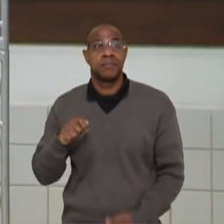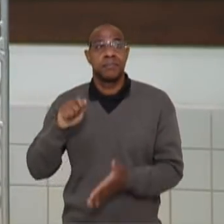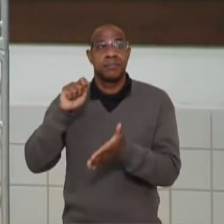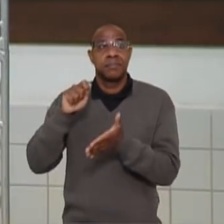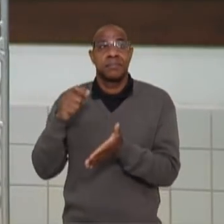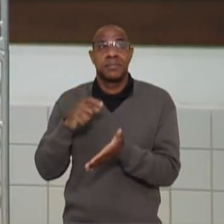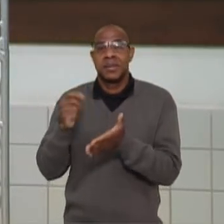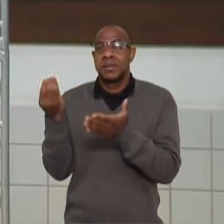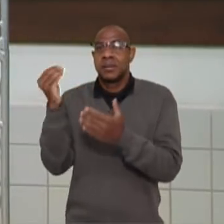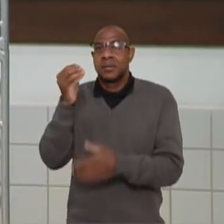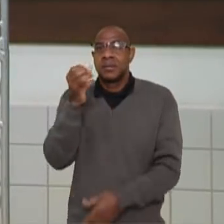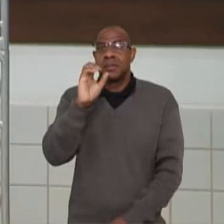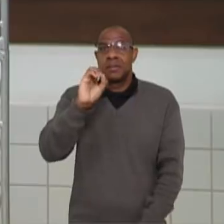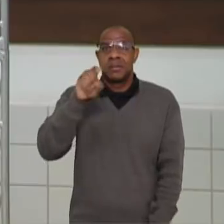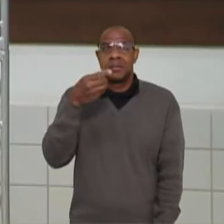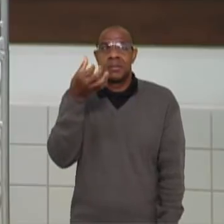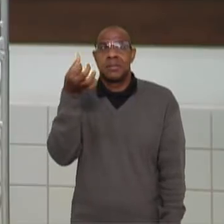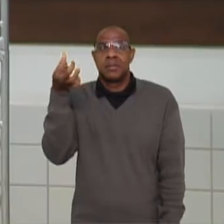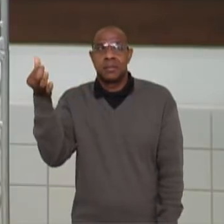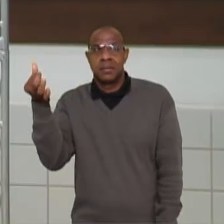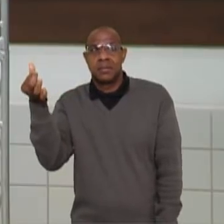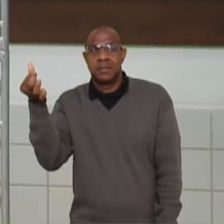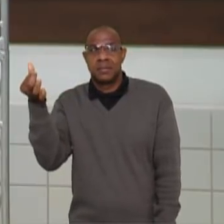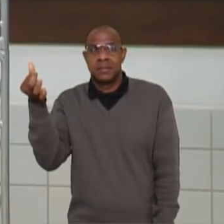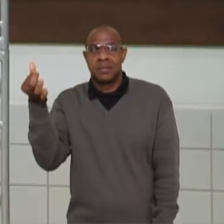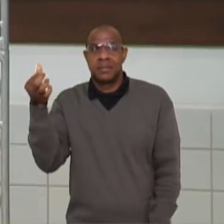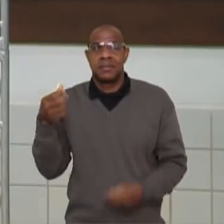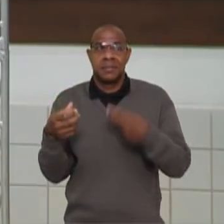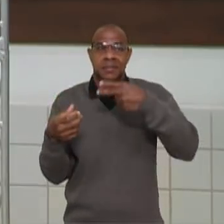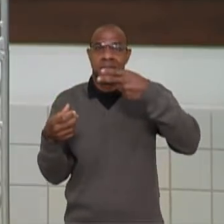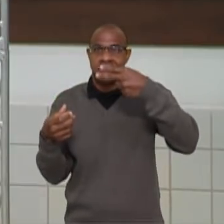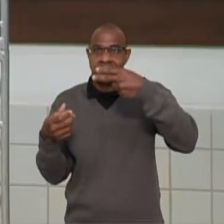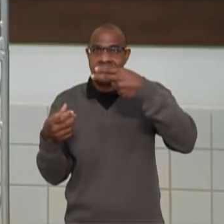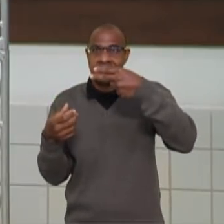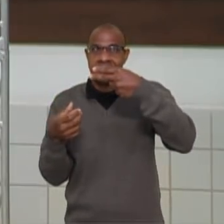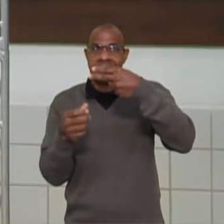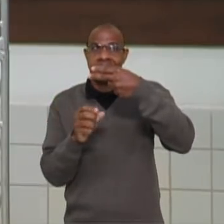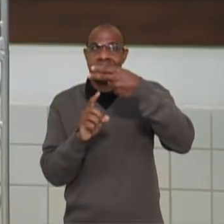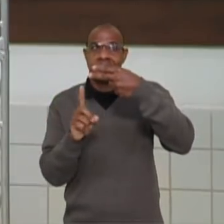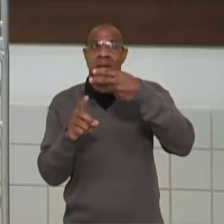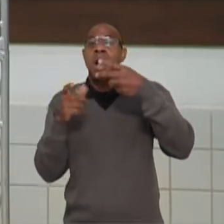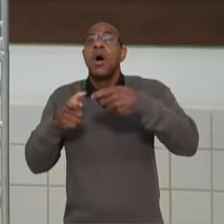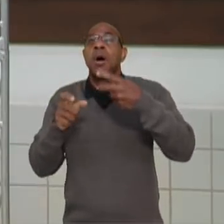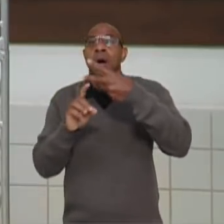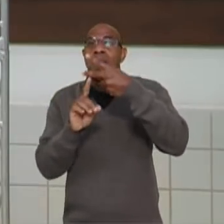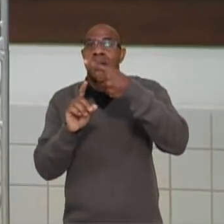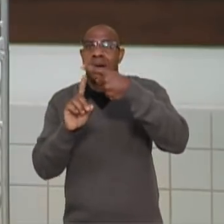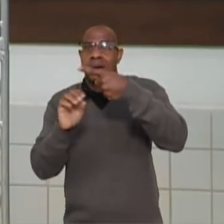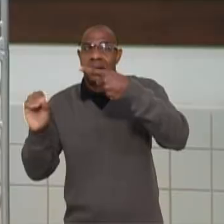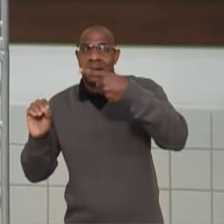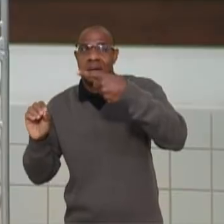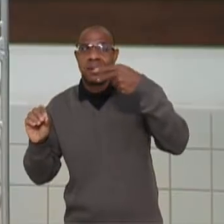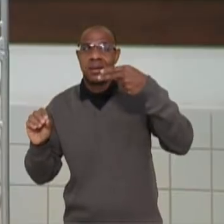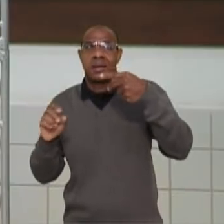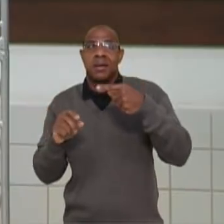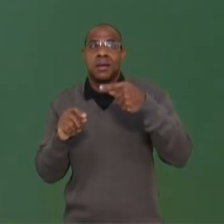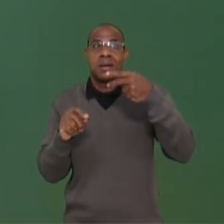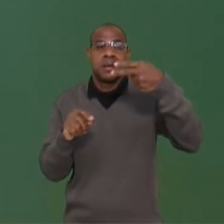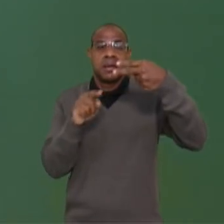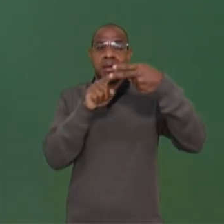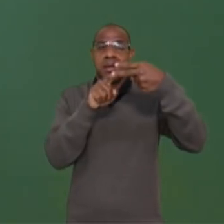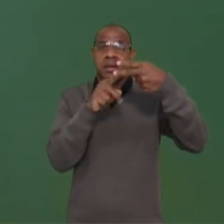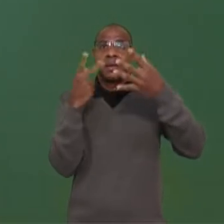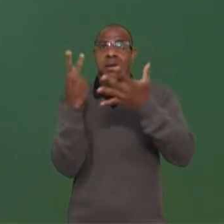este número, escrevi este e escrevi o sinal de igual. Onde está o erro? O erro está no sinal